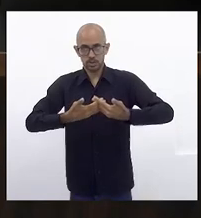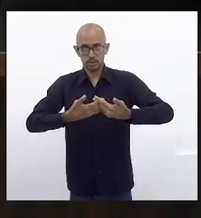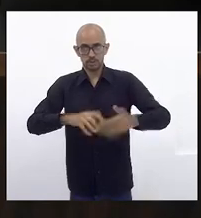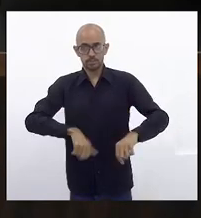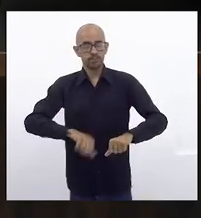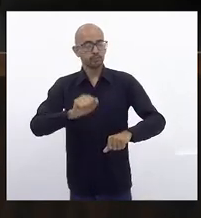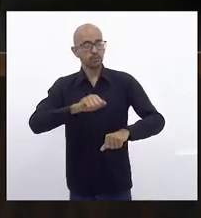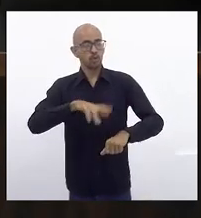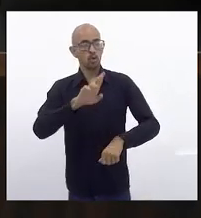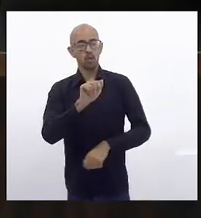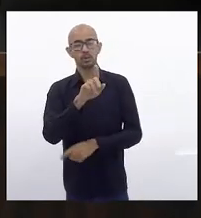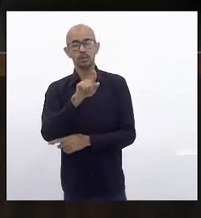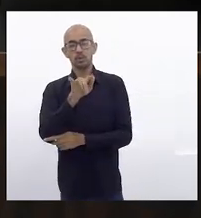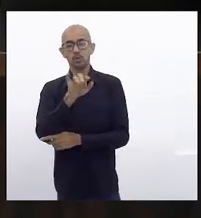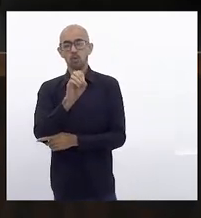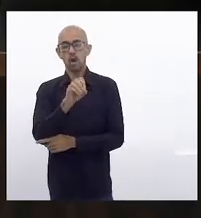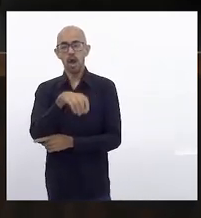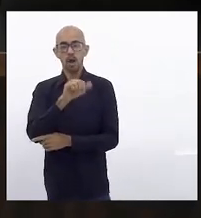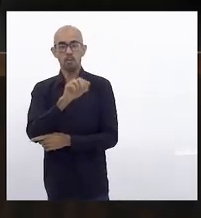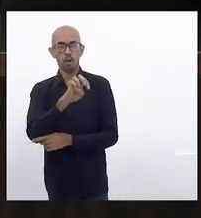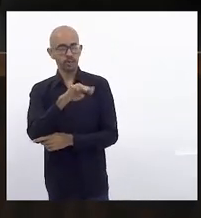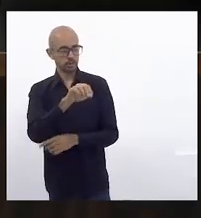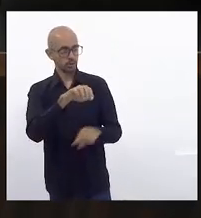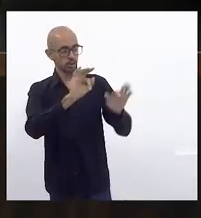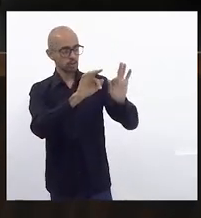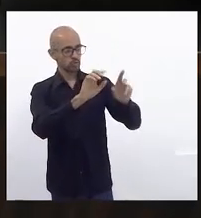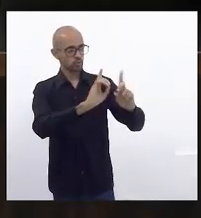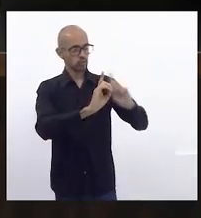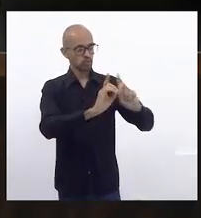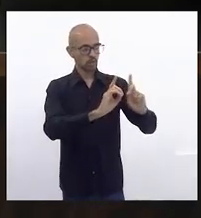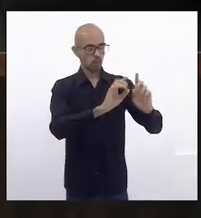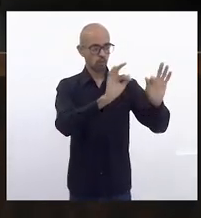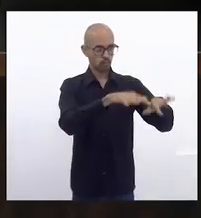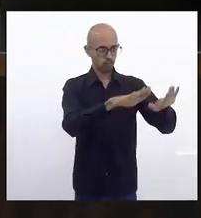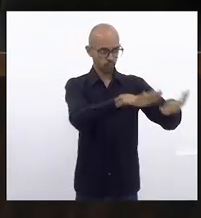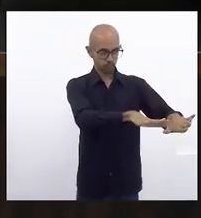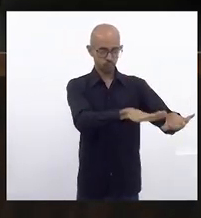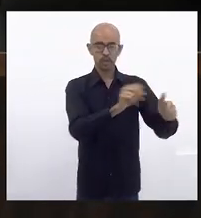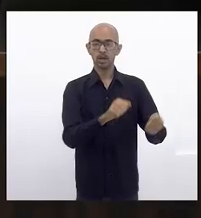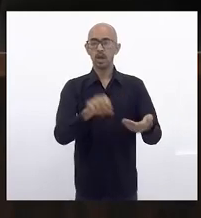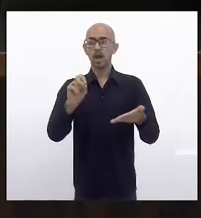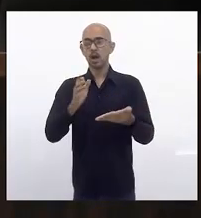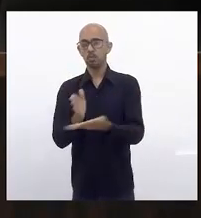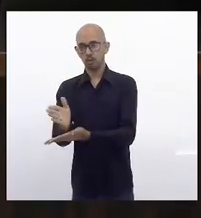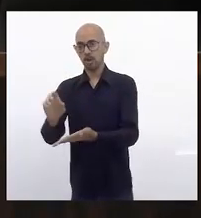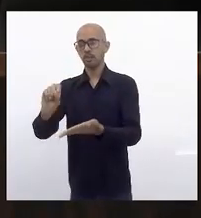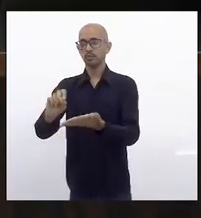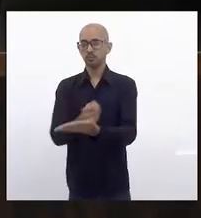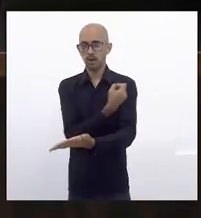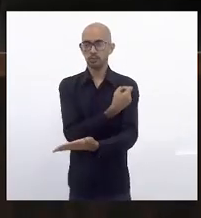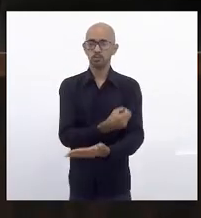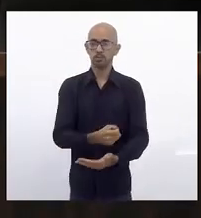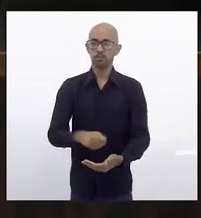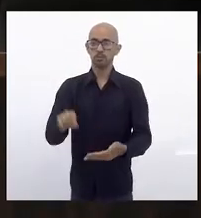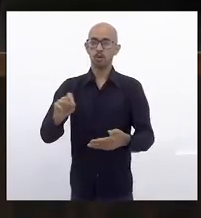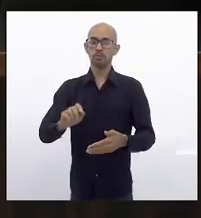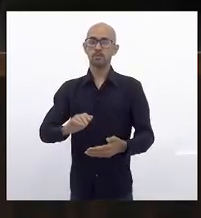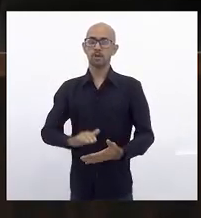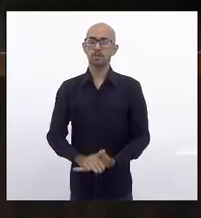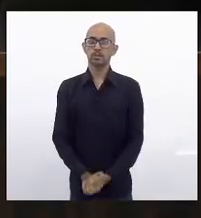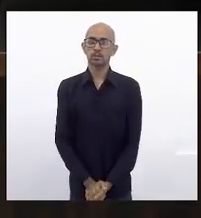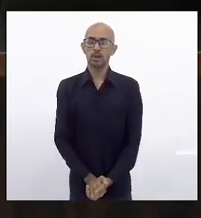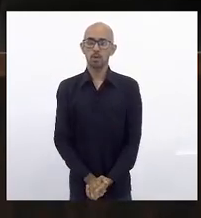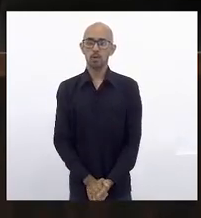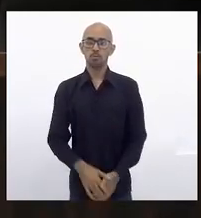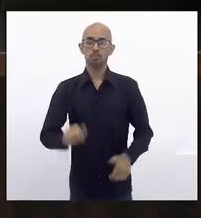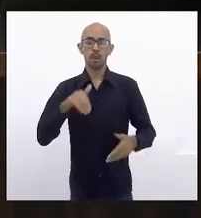Rodrigo Amorim. Em discussão, não havendo que queira discutir, encerra a discussão, em votação, se os que aprovam permaneçam como estão aprovados, vai à promulgação. Com voto